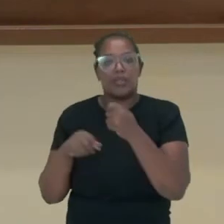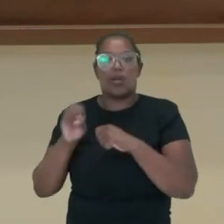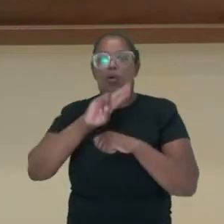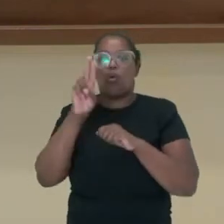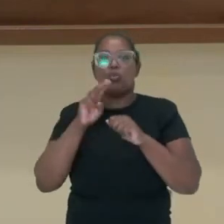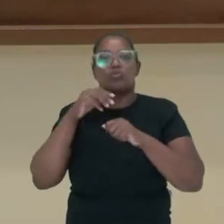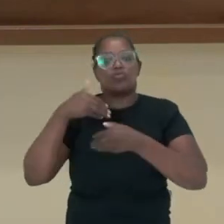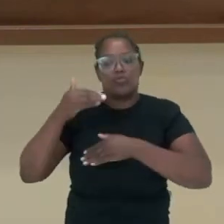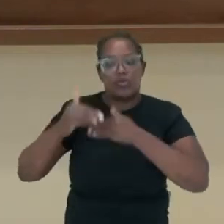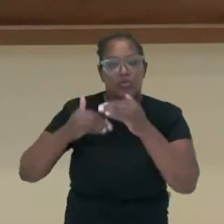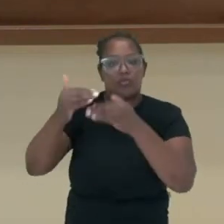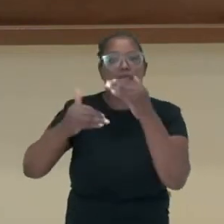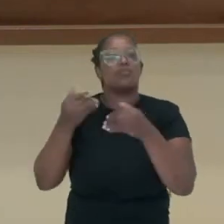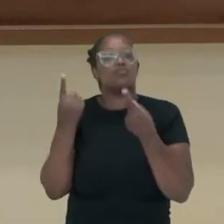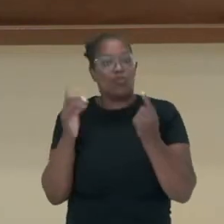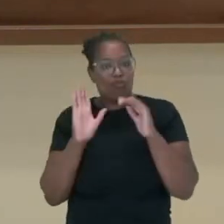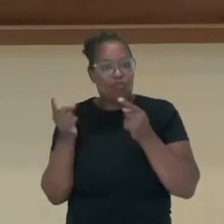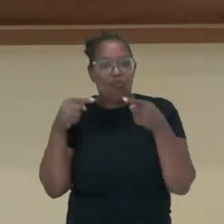desenvolvimento. Volto já já.